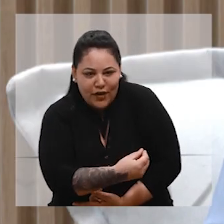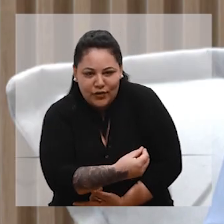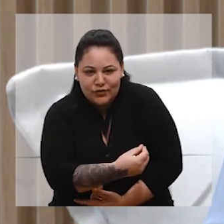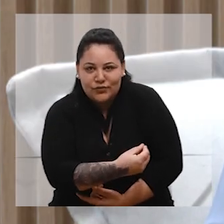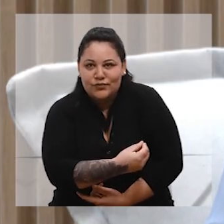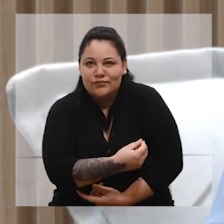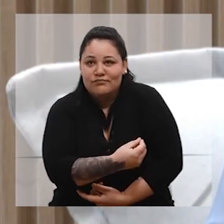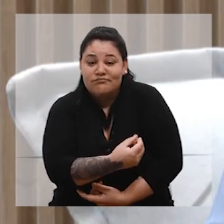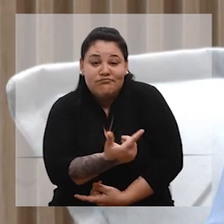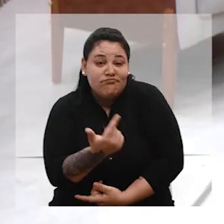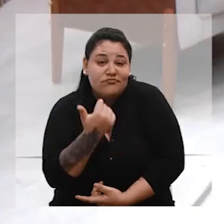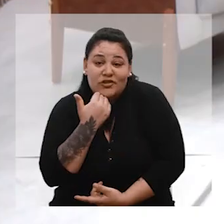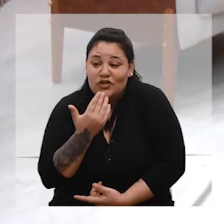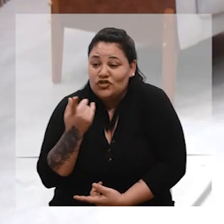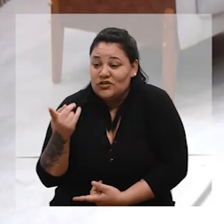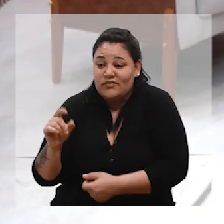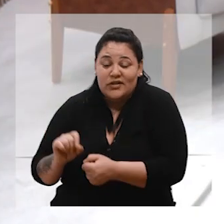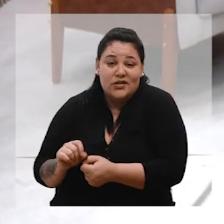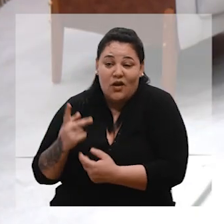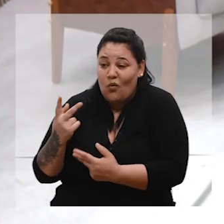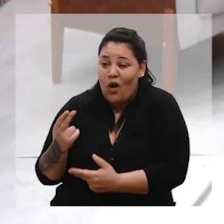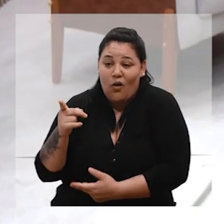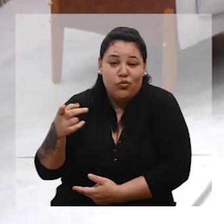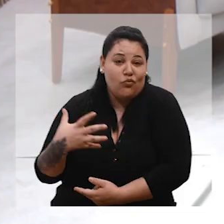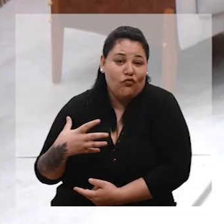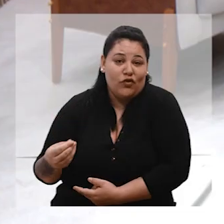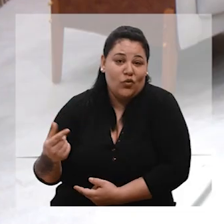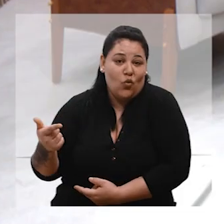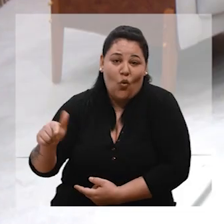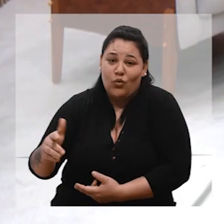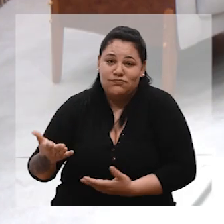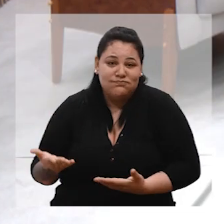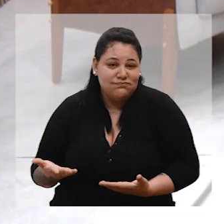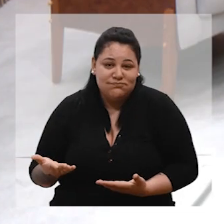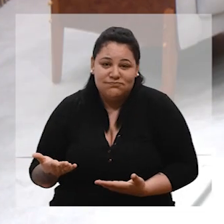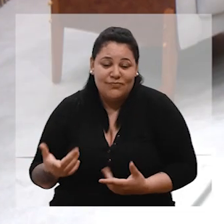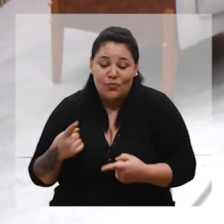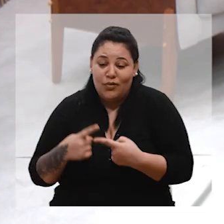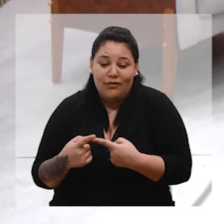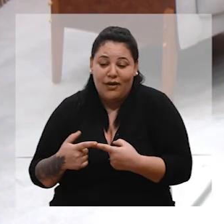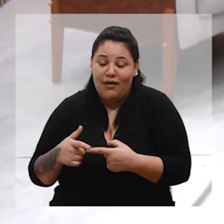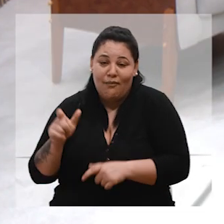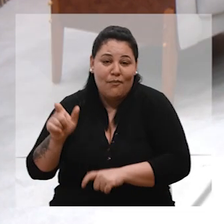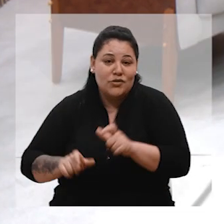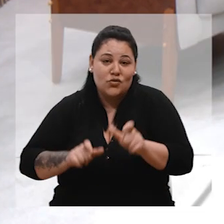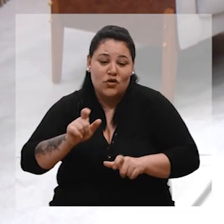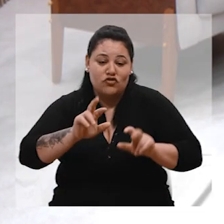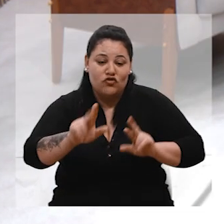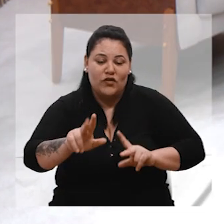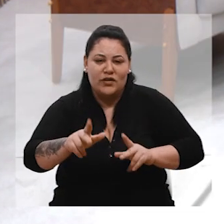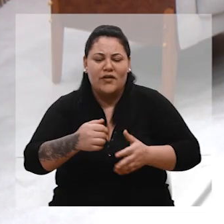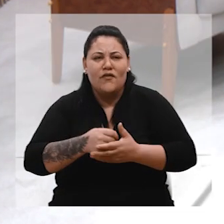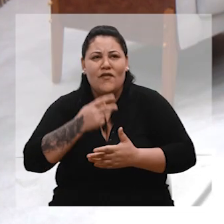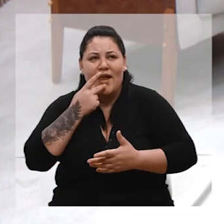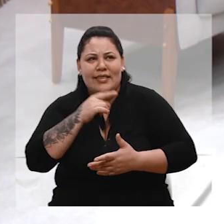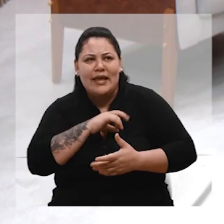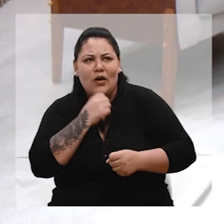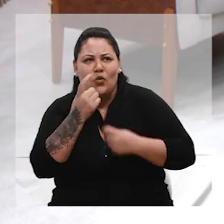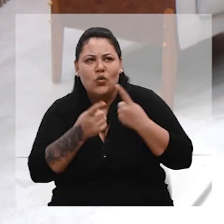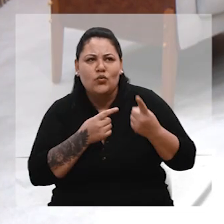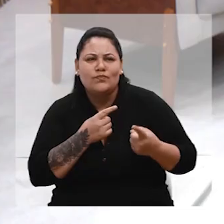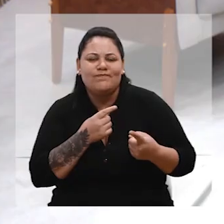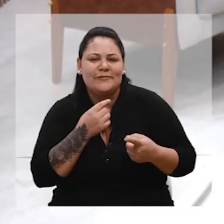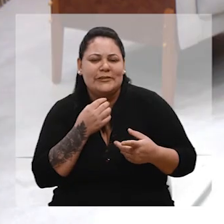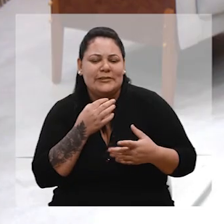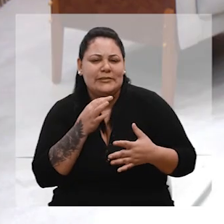dos seus filhos, né? Rosângela, pode não funcionar para outro. Mas eu acho que tem alguns, eu